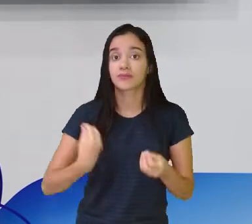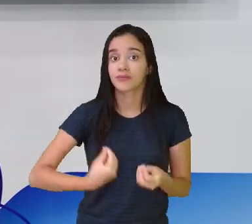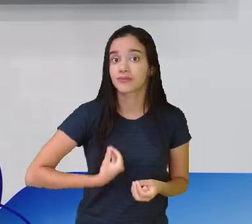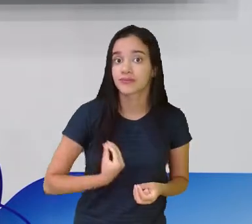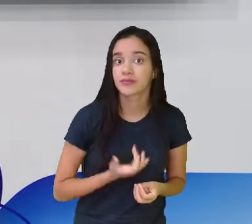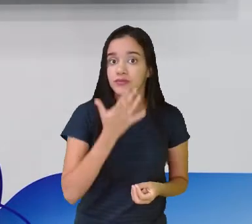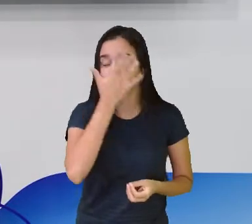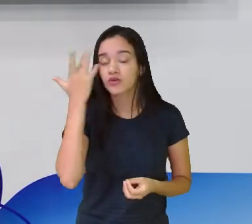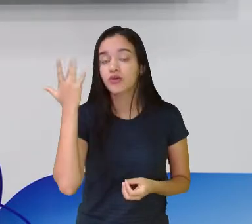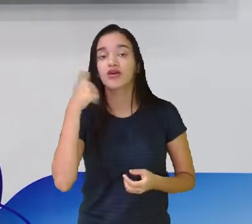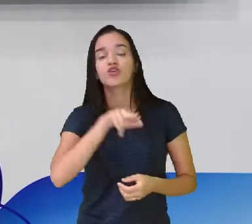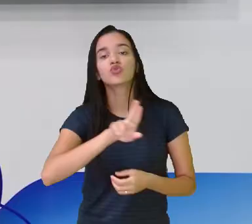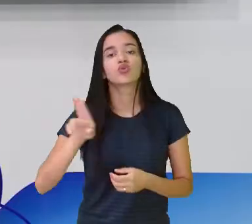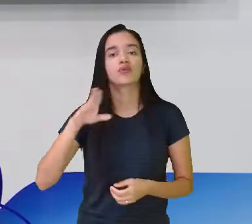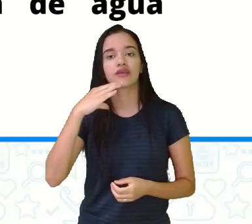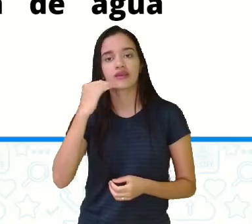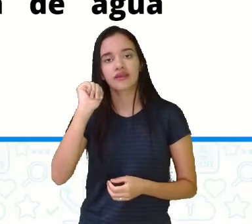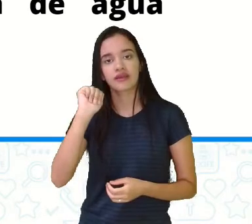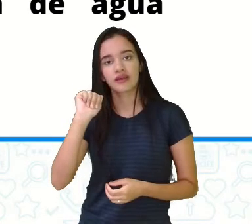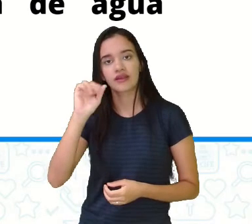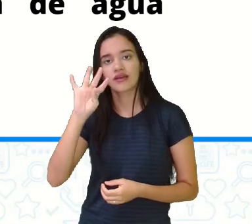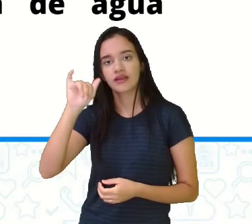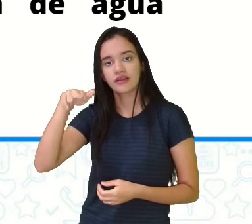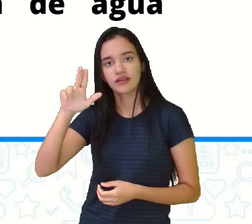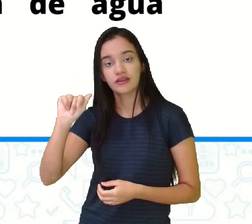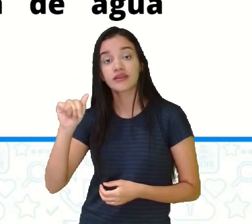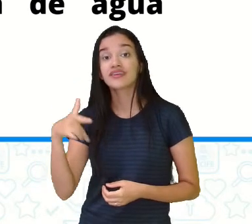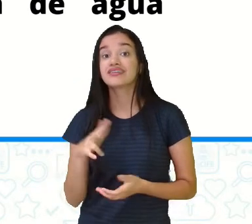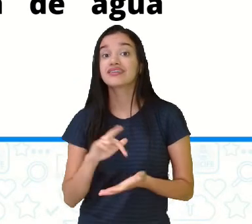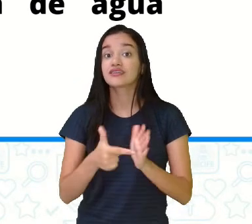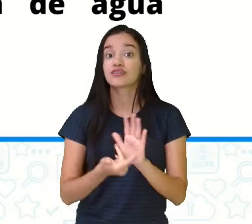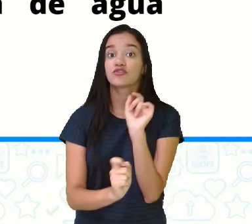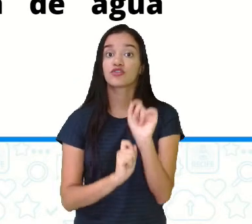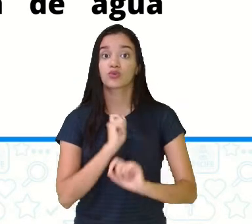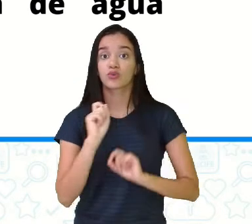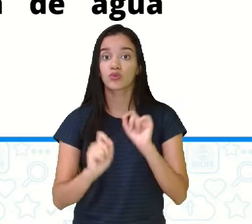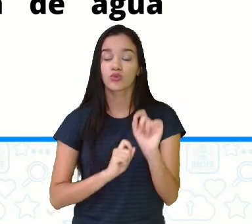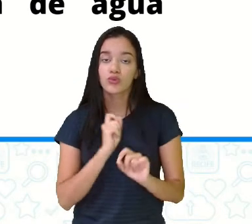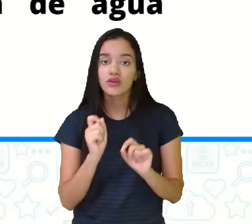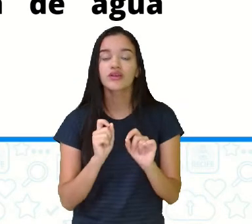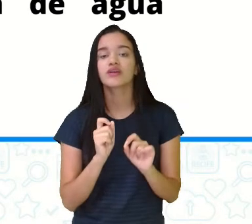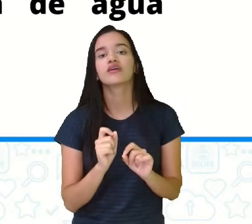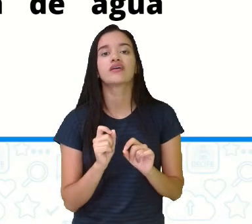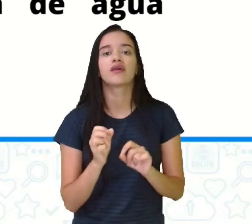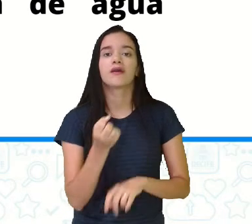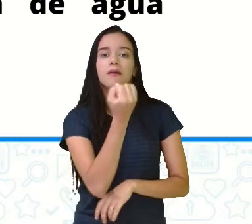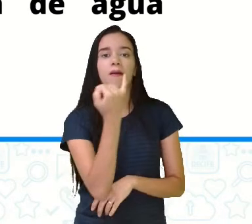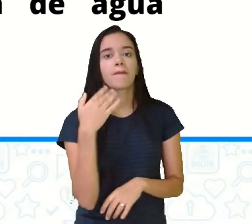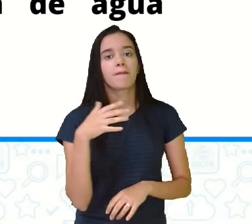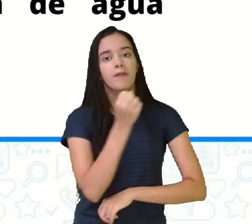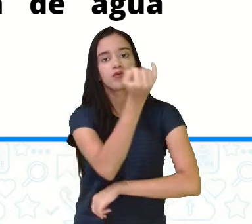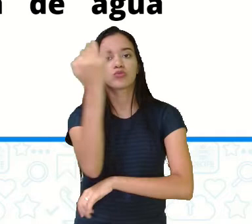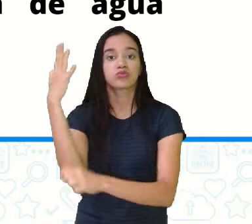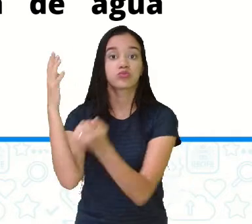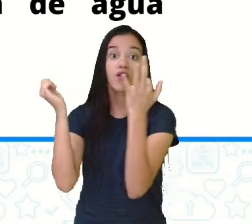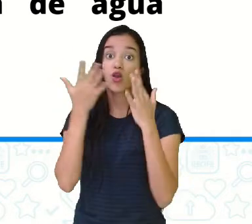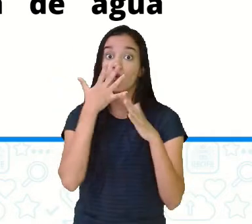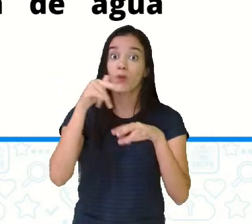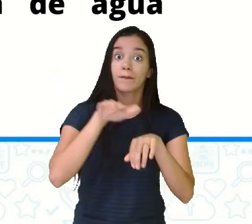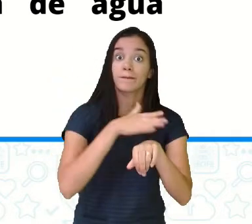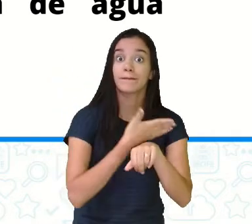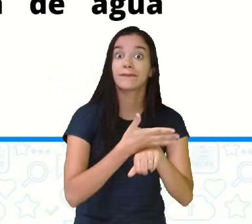lá. O nome Caatinga significa em Tupi-Guarani Mata Branca. Esse nome faz referência à